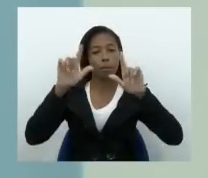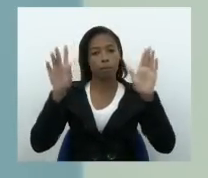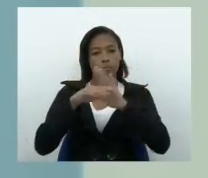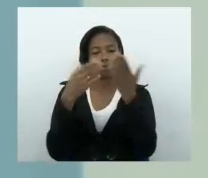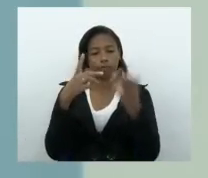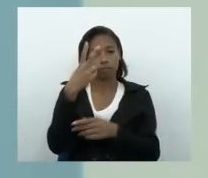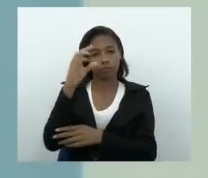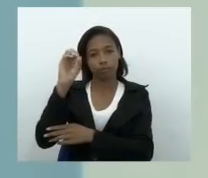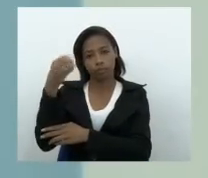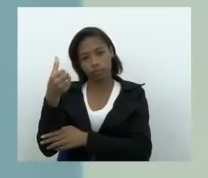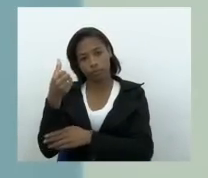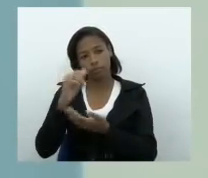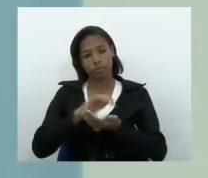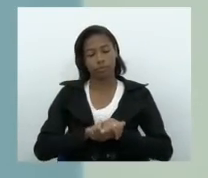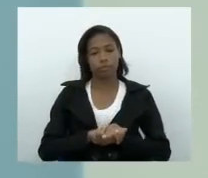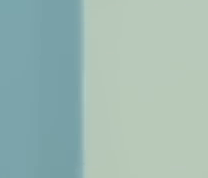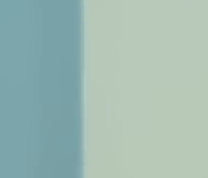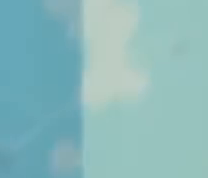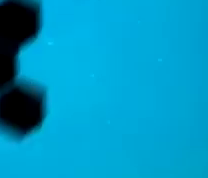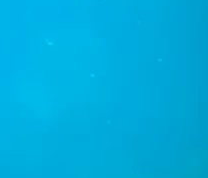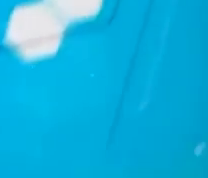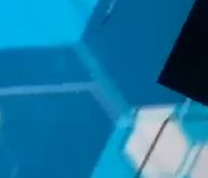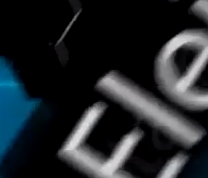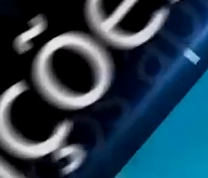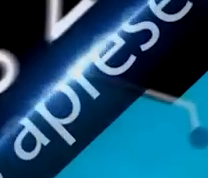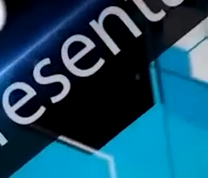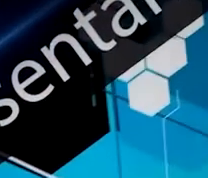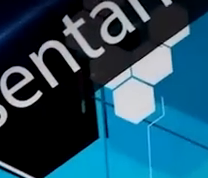eleições 2016.